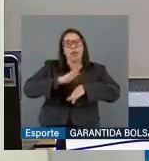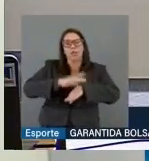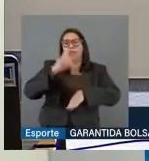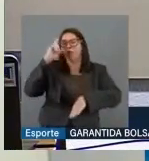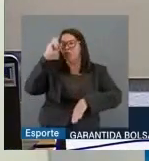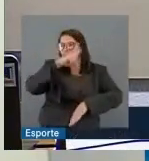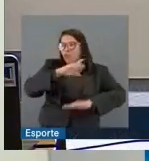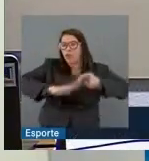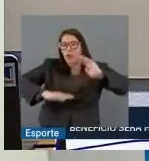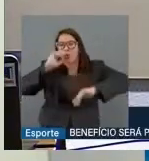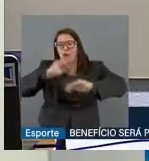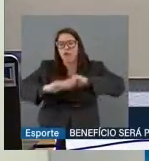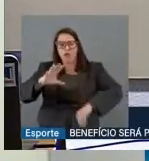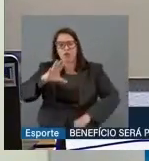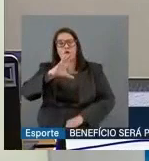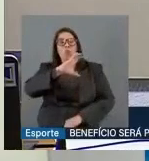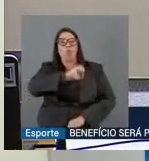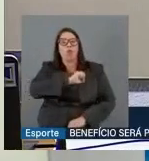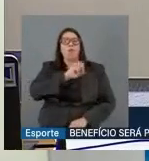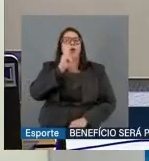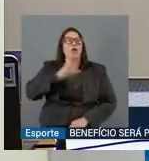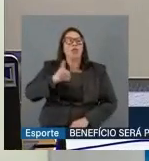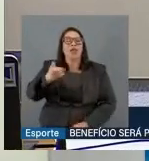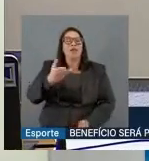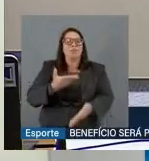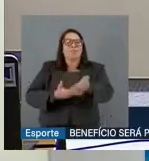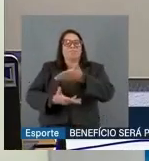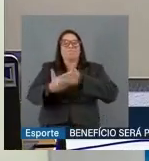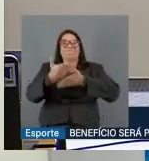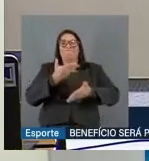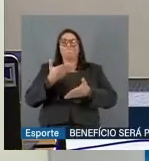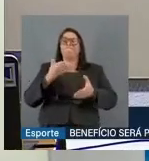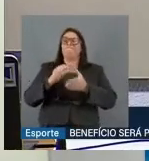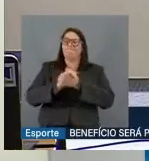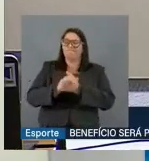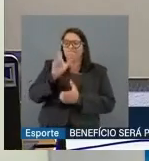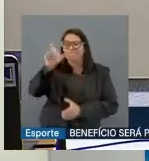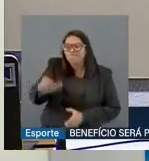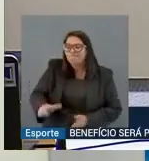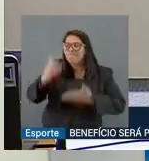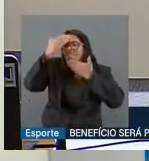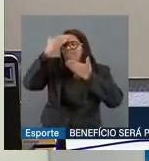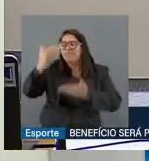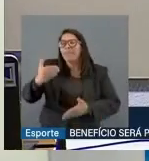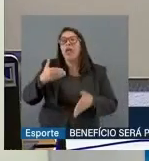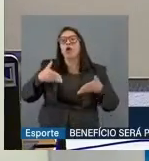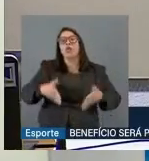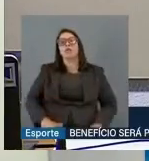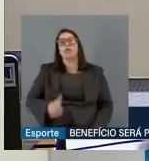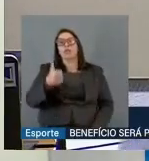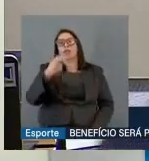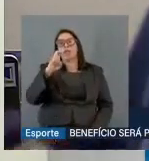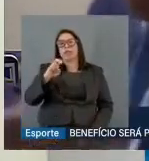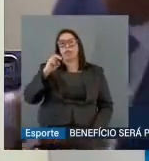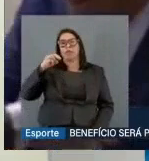A gente sabe o quão ele foi importante aí como como presidente do país, aí